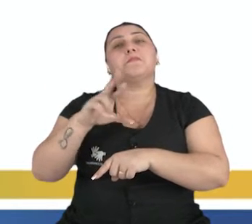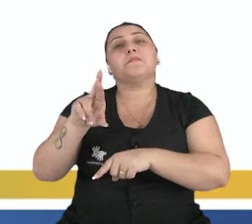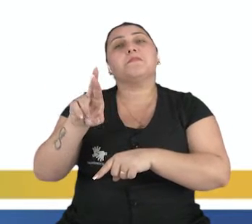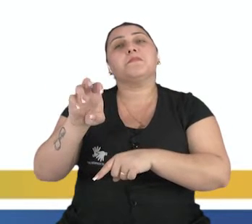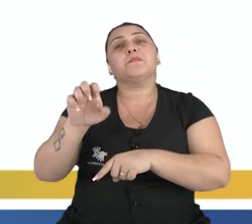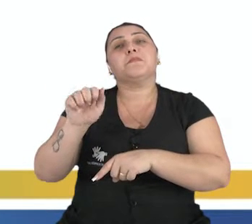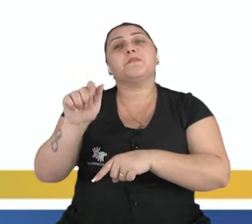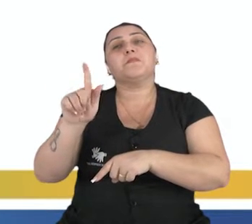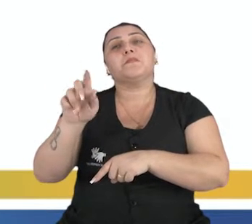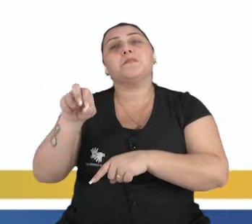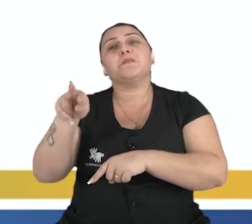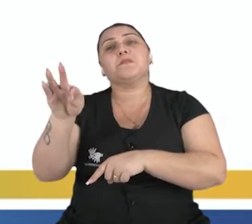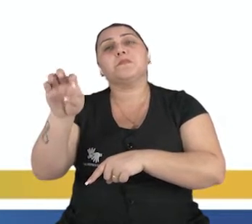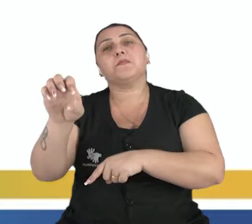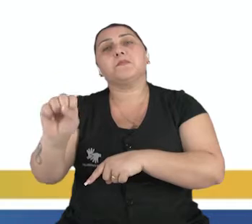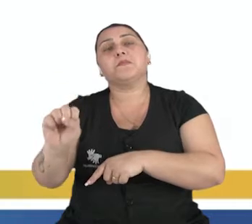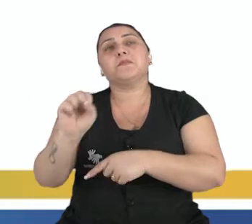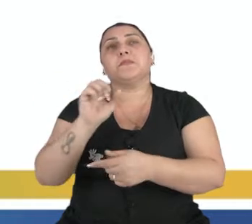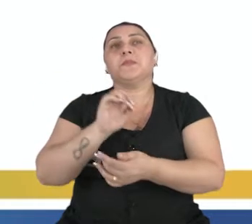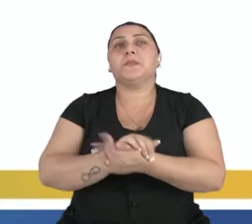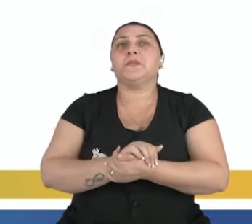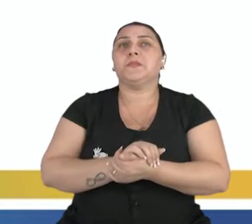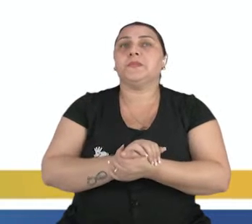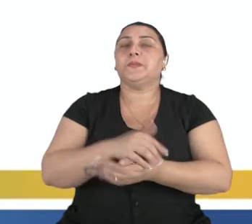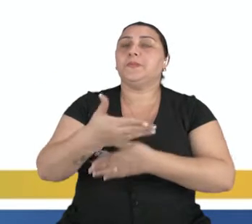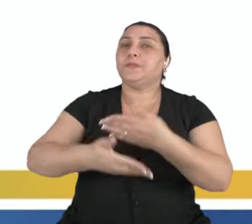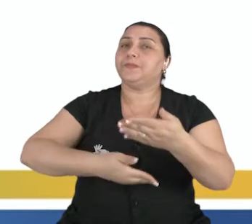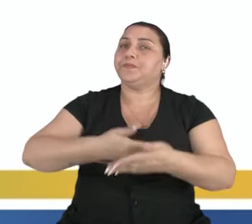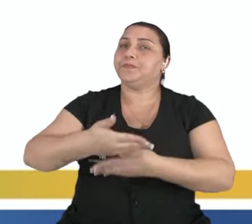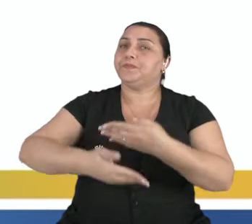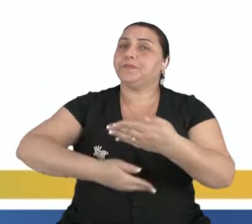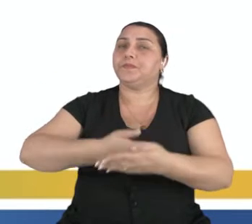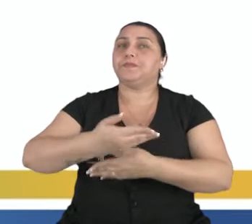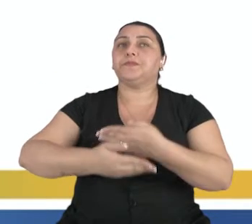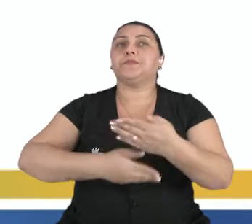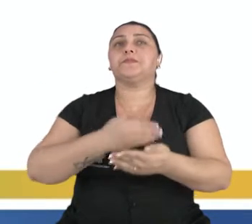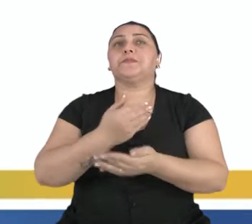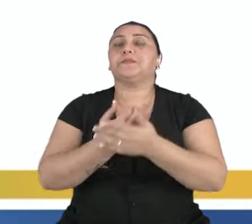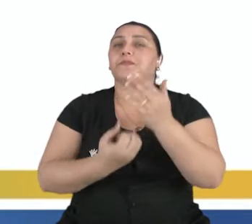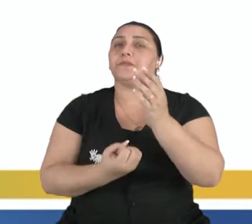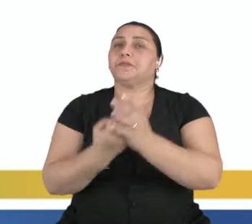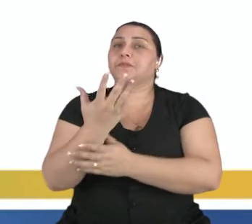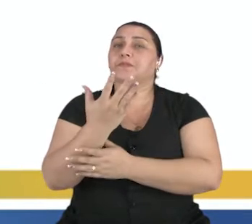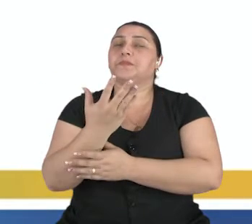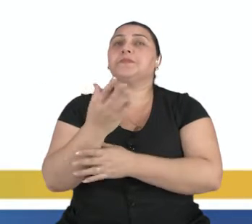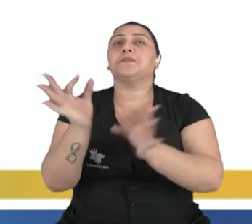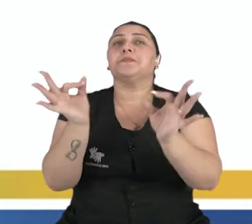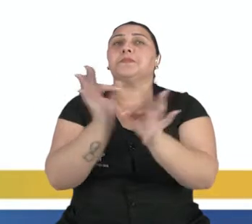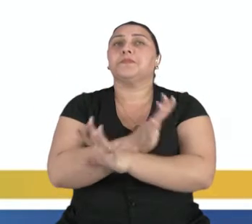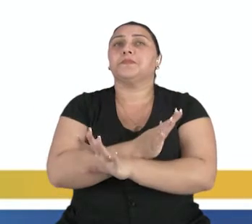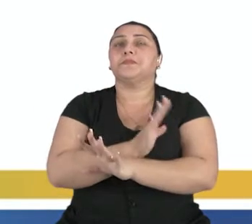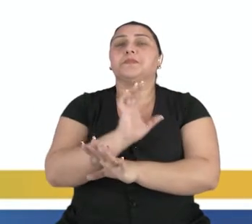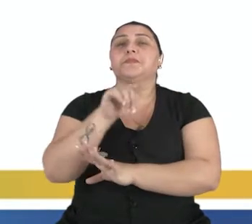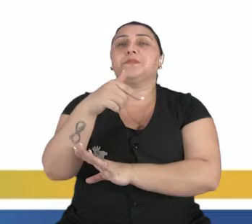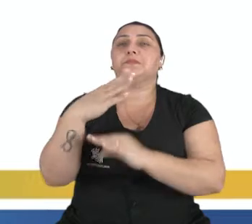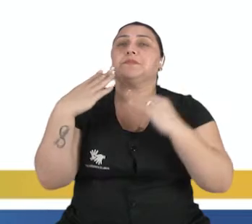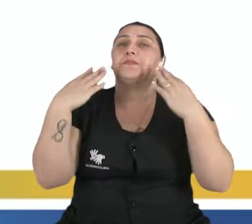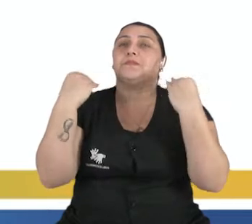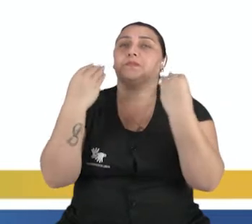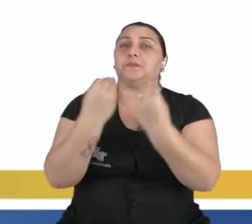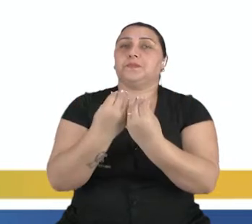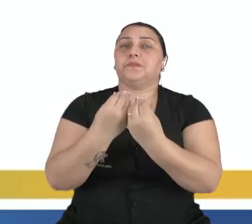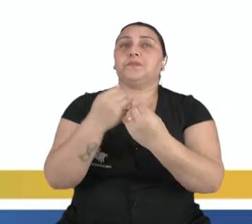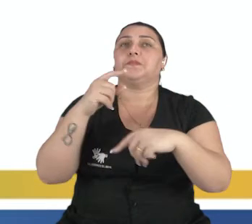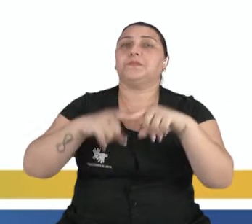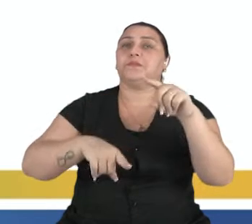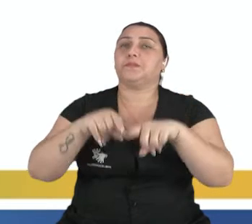reagentes, que no caso, eles vão interagir e vão produzir, vão formar uma outra substância que é